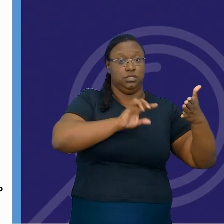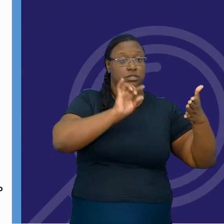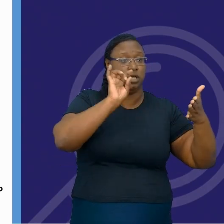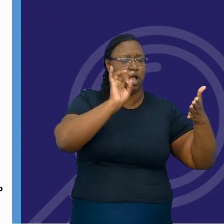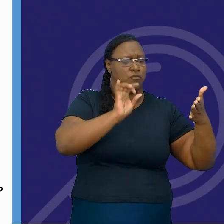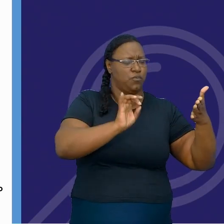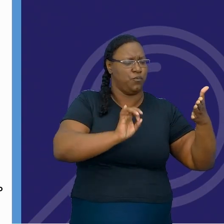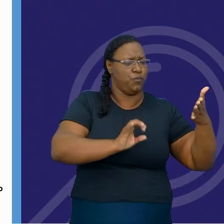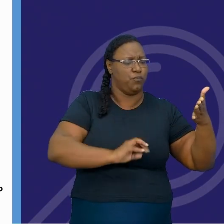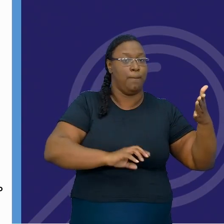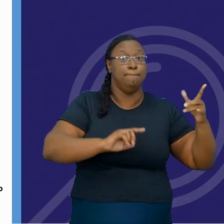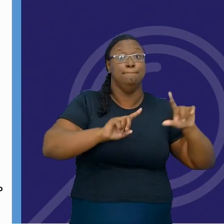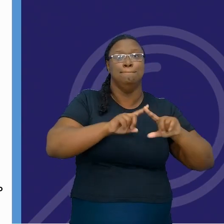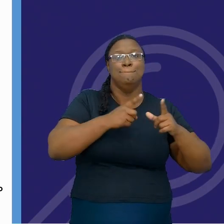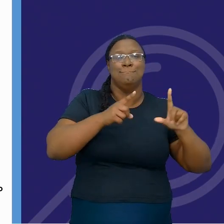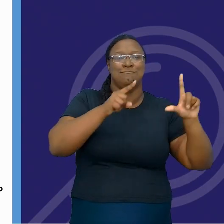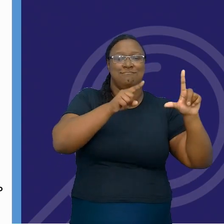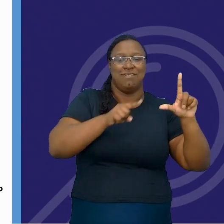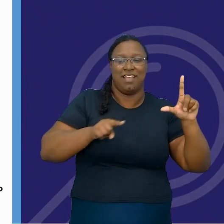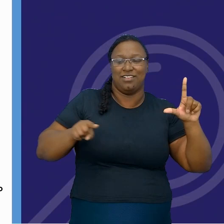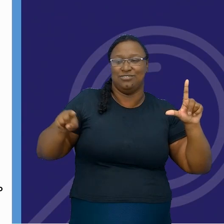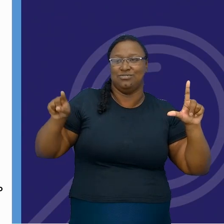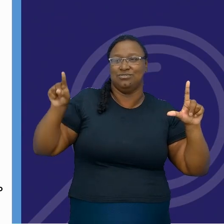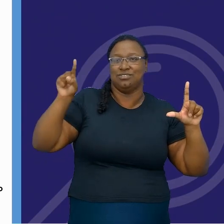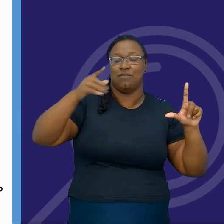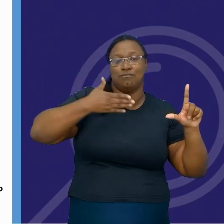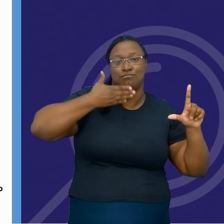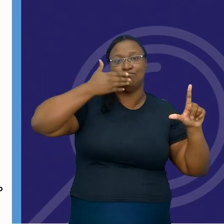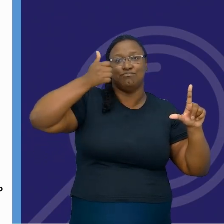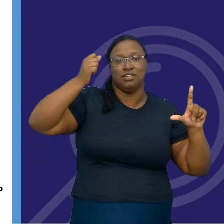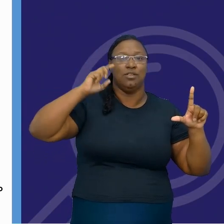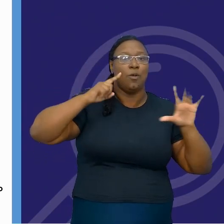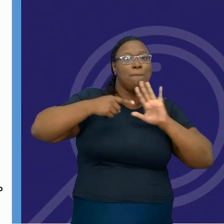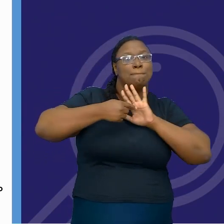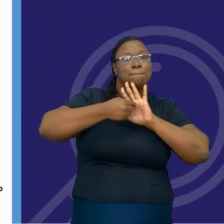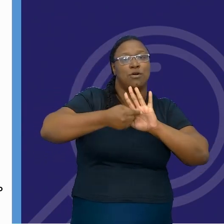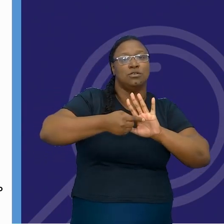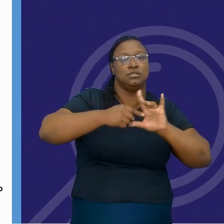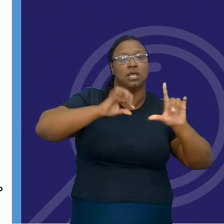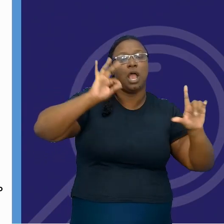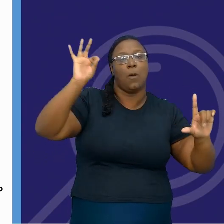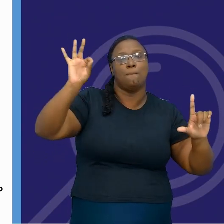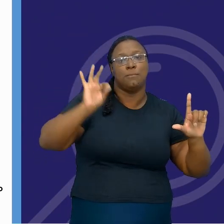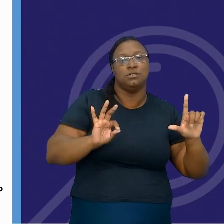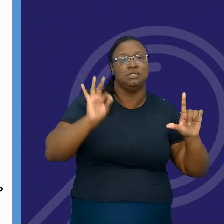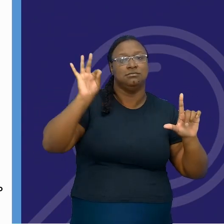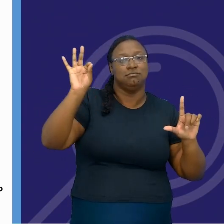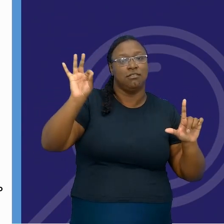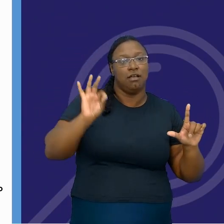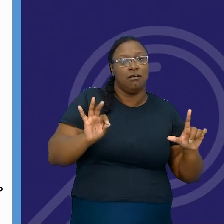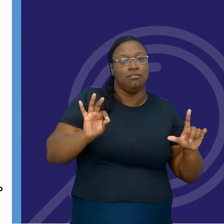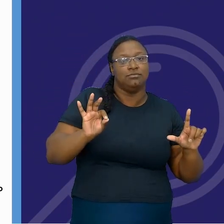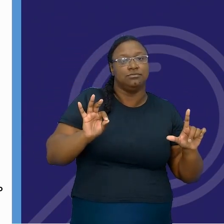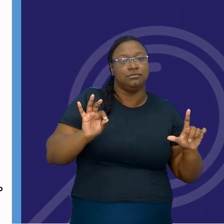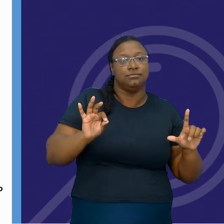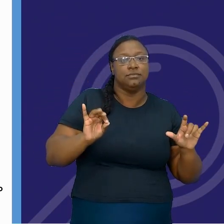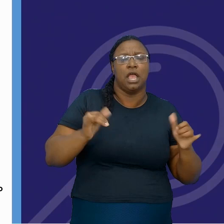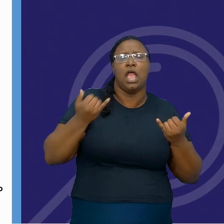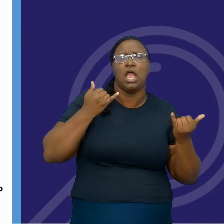pouco mais ainda cada situação, né, dando a porcentagem dela. E essas informações, né,